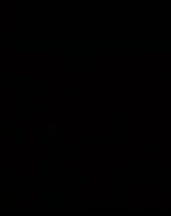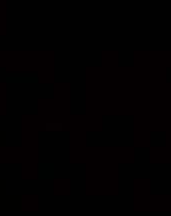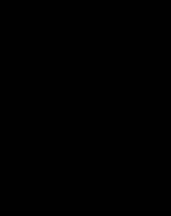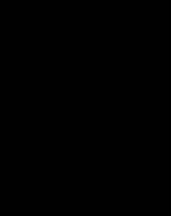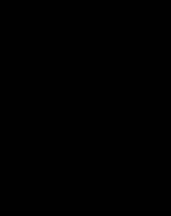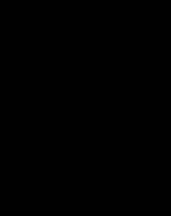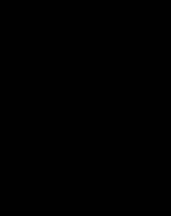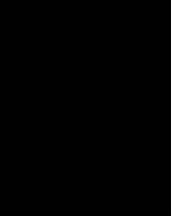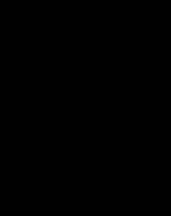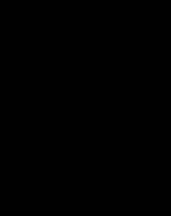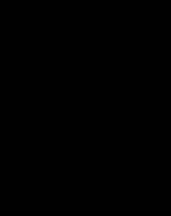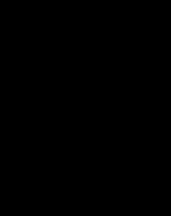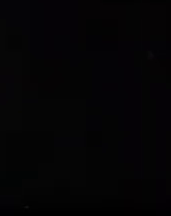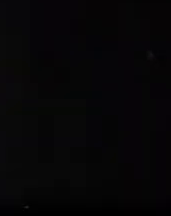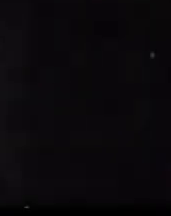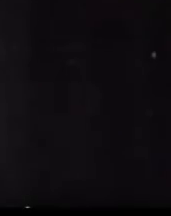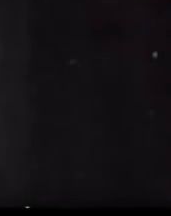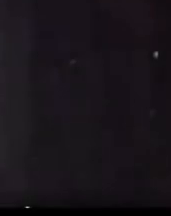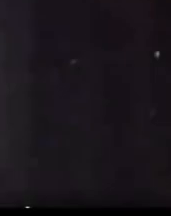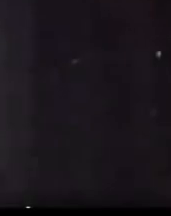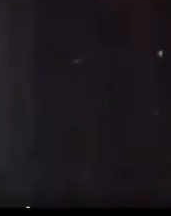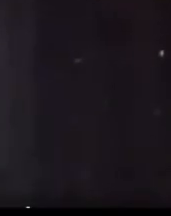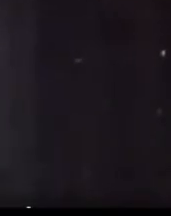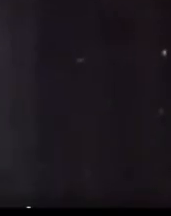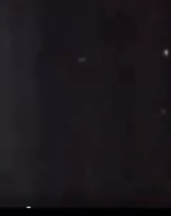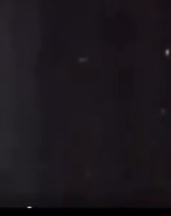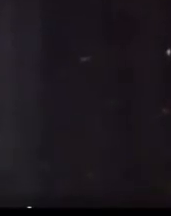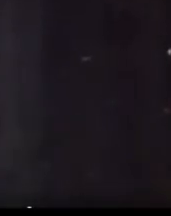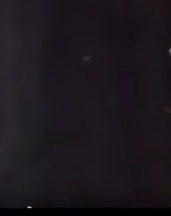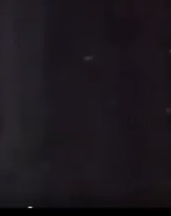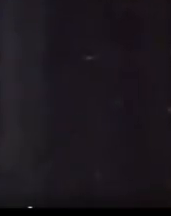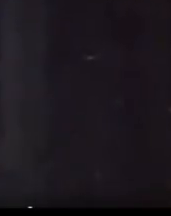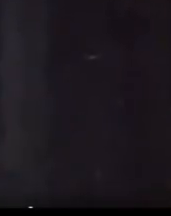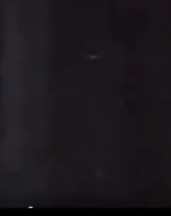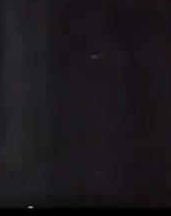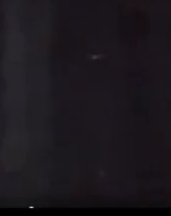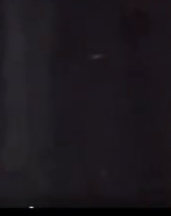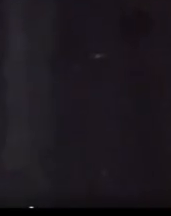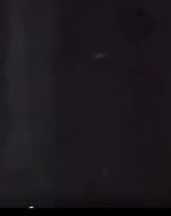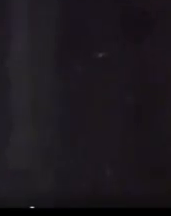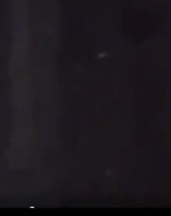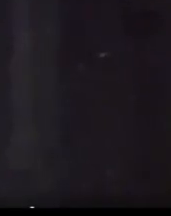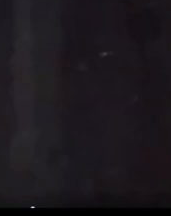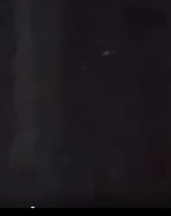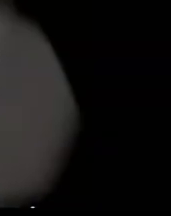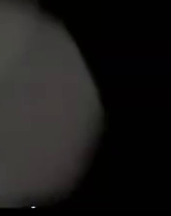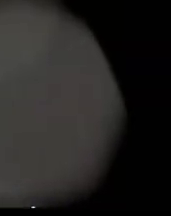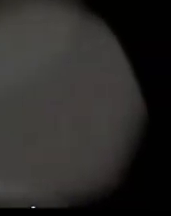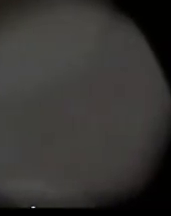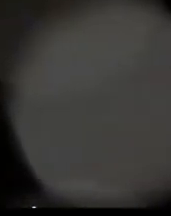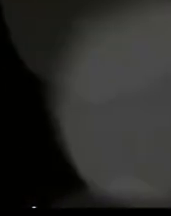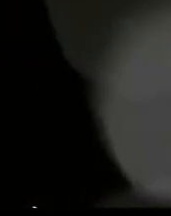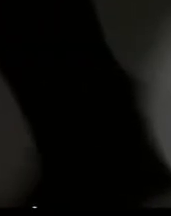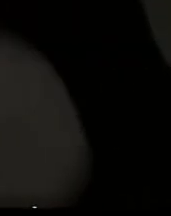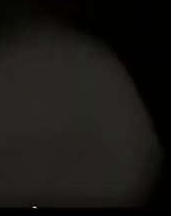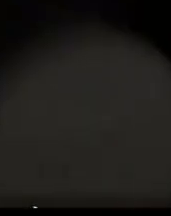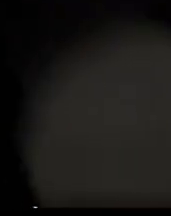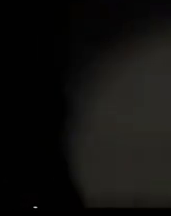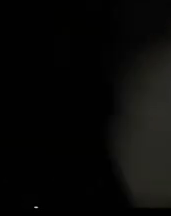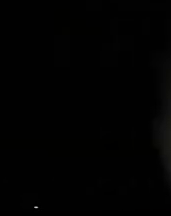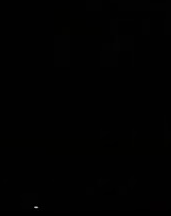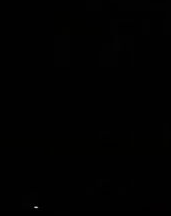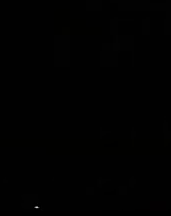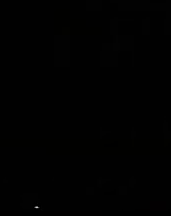ele começou a fazer. Ah, eu acho que a maior dificuldade é a parte financeira, porque quanto mais a